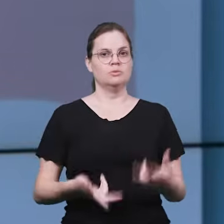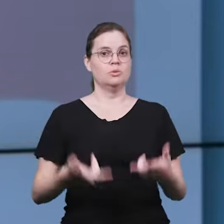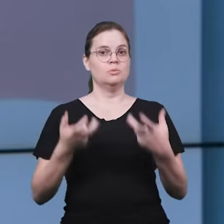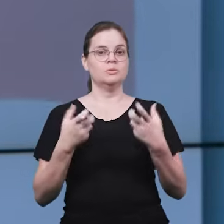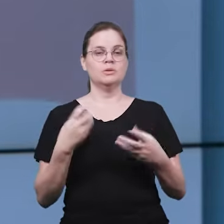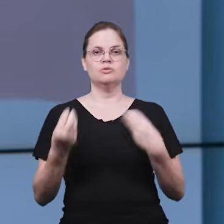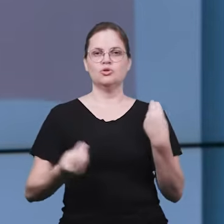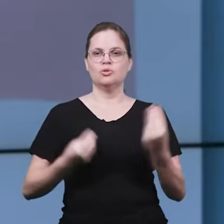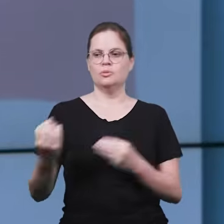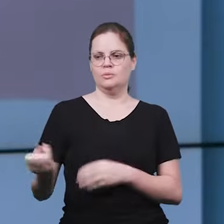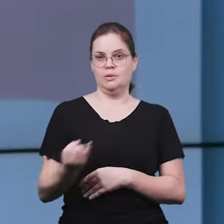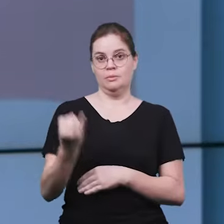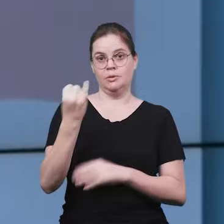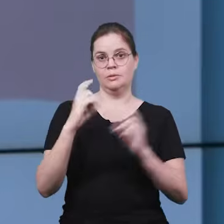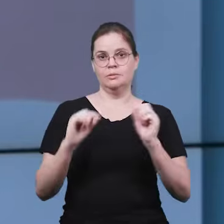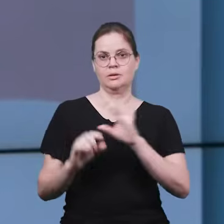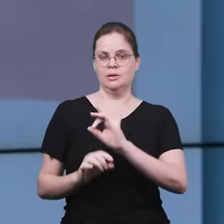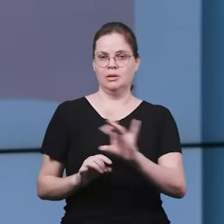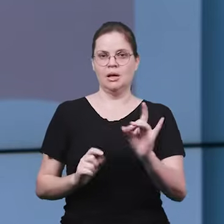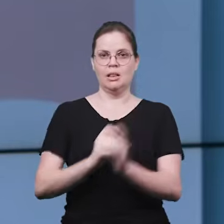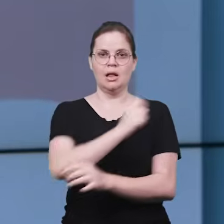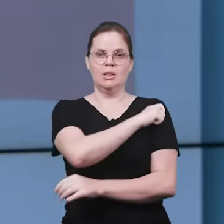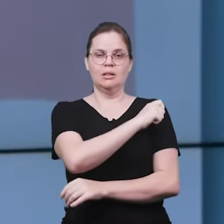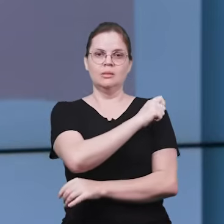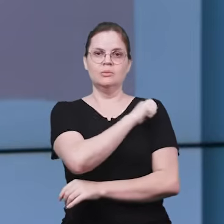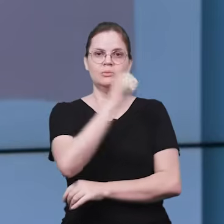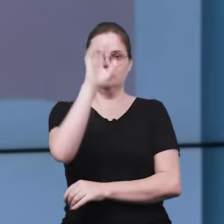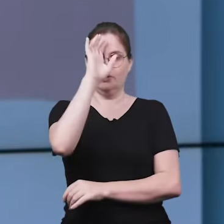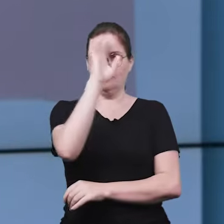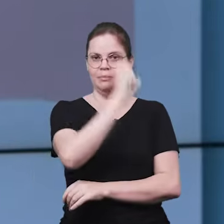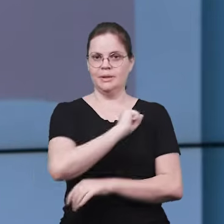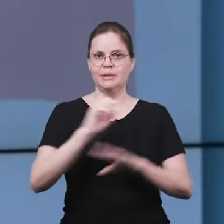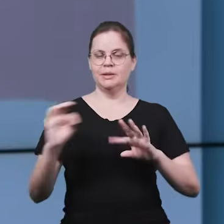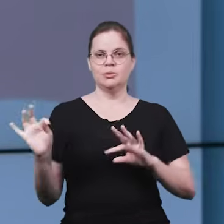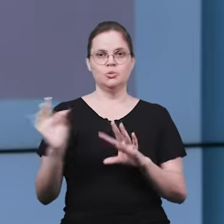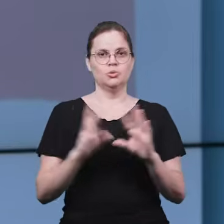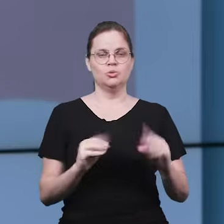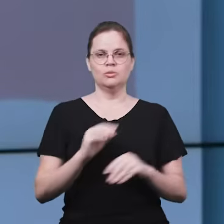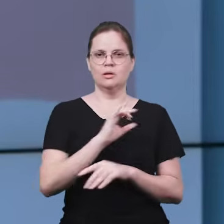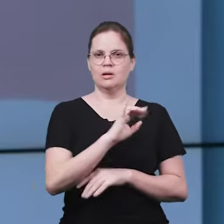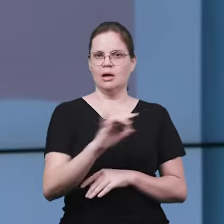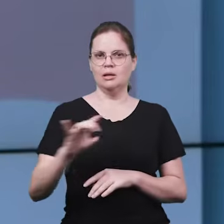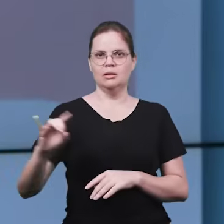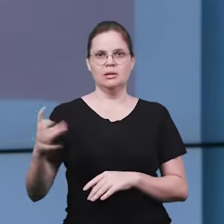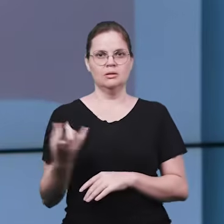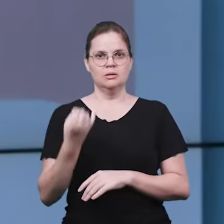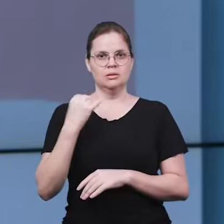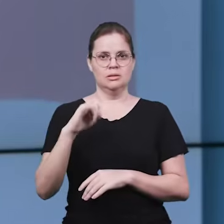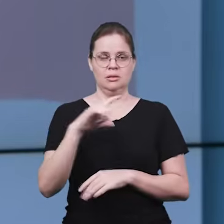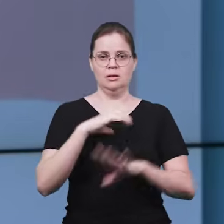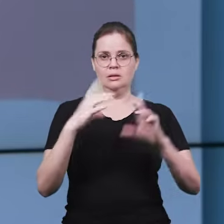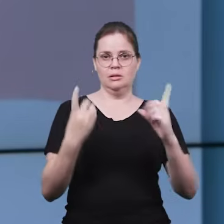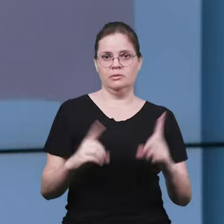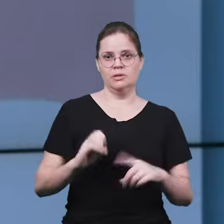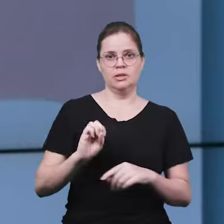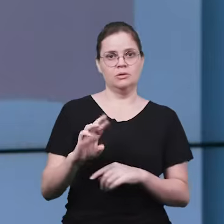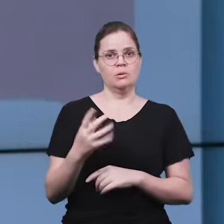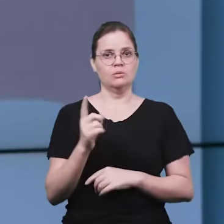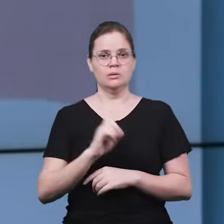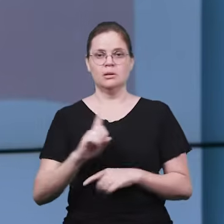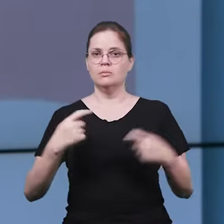é essencial que cada aluno, cada um que esteja ali, independentemente de suas limitações,